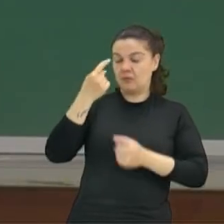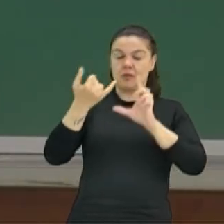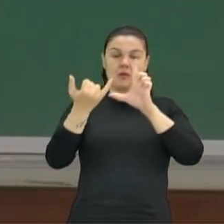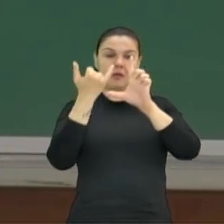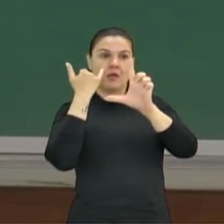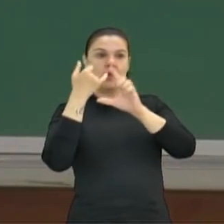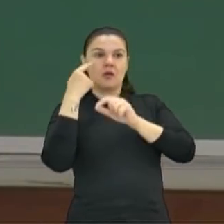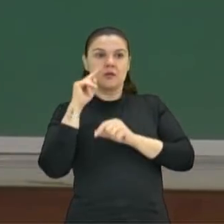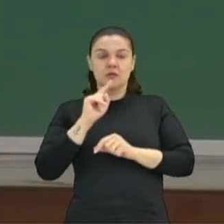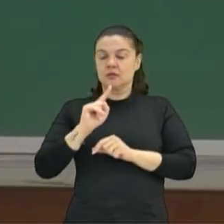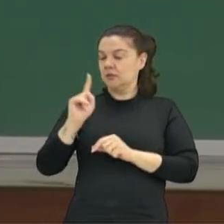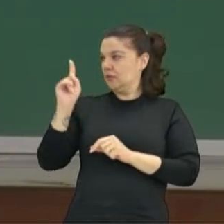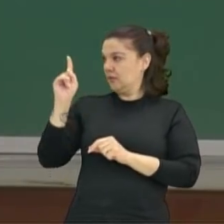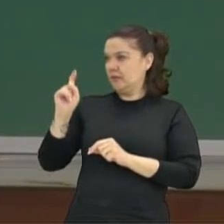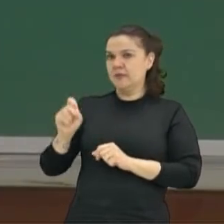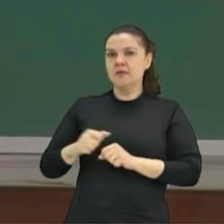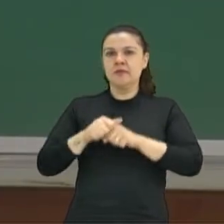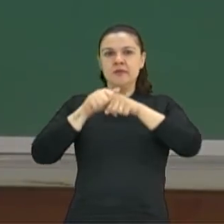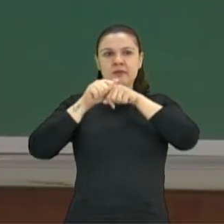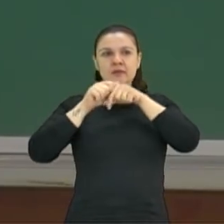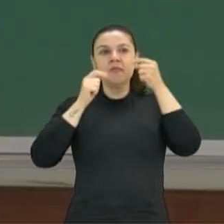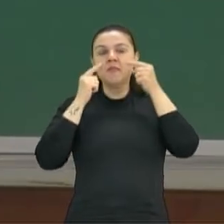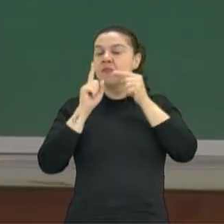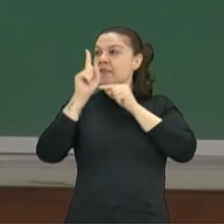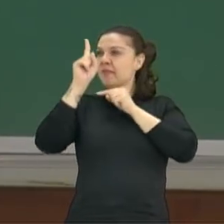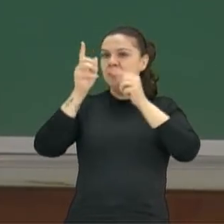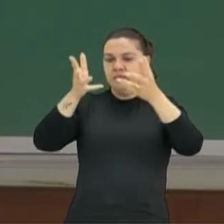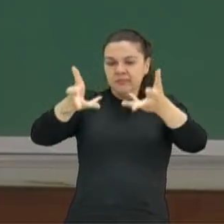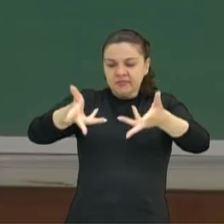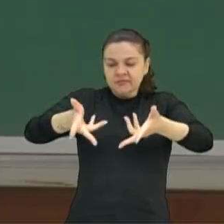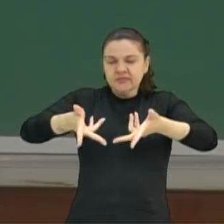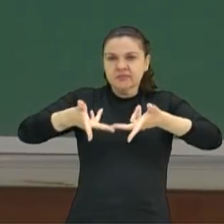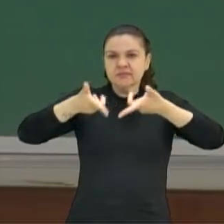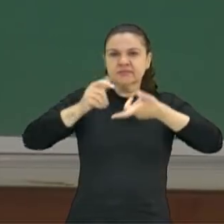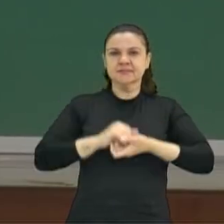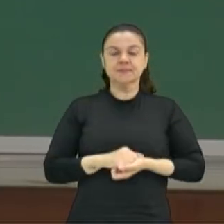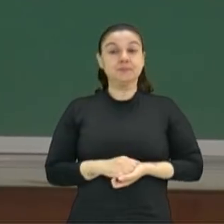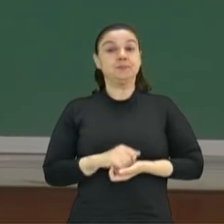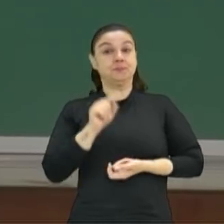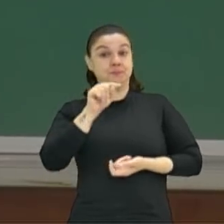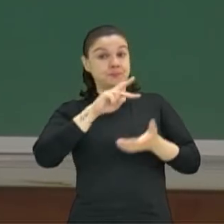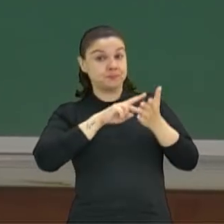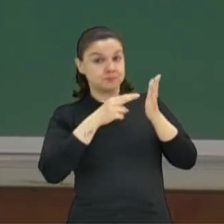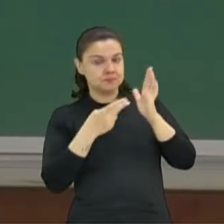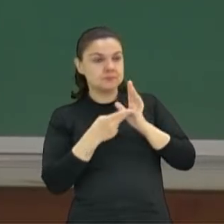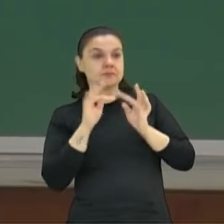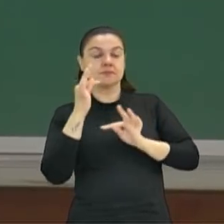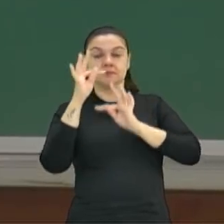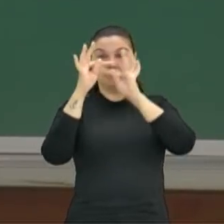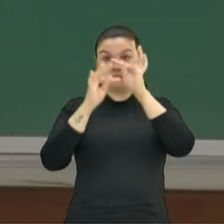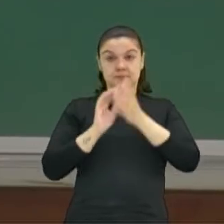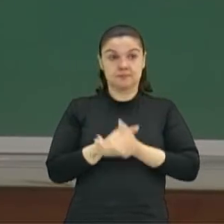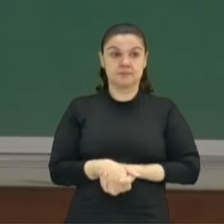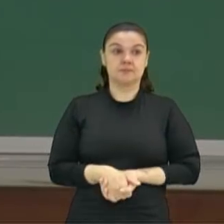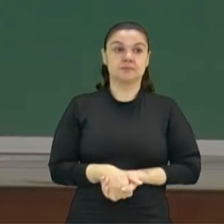imagem nós já temos aqui o emprego de um maquinário, né? Então isso significa tecnologia.